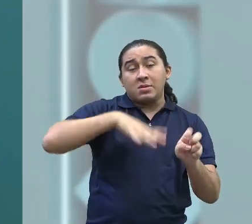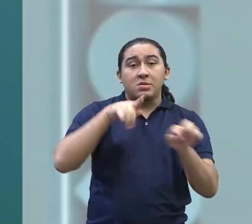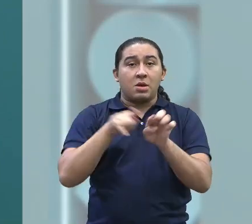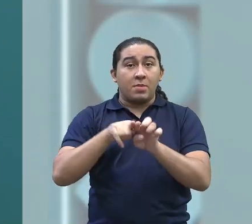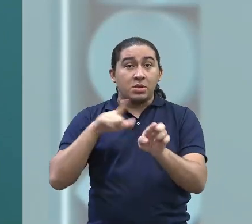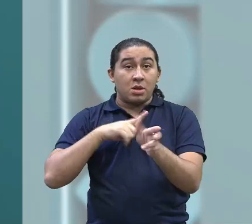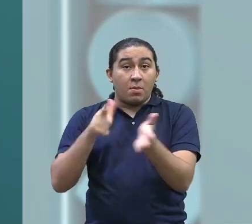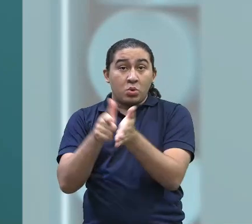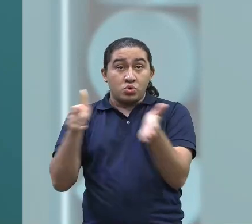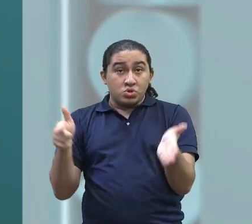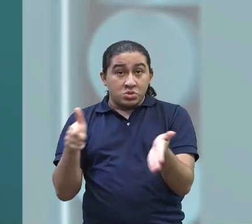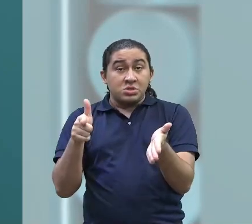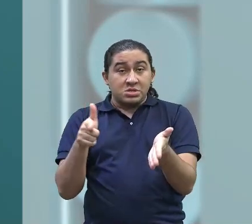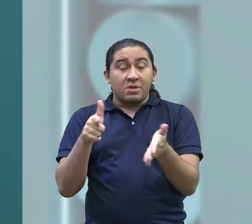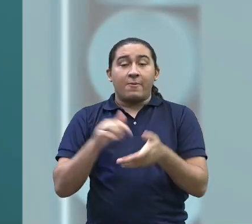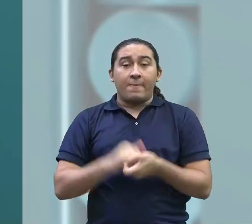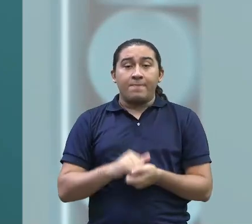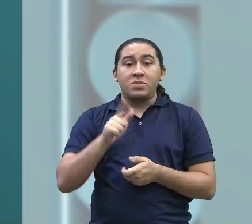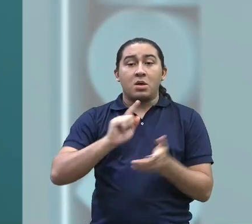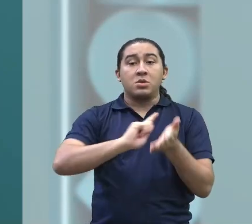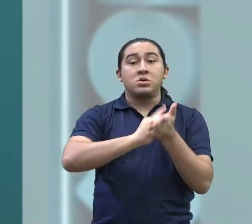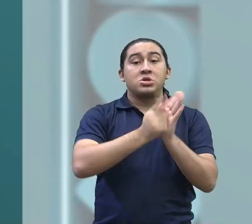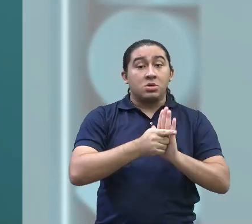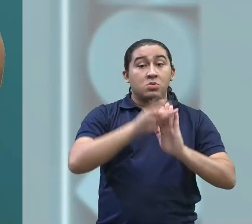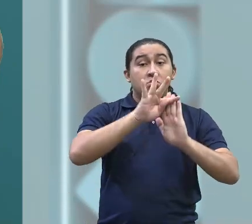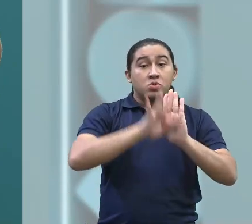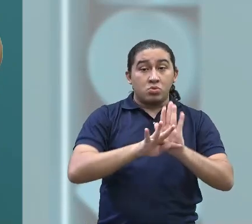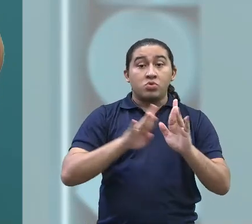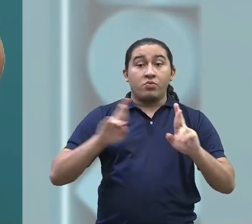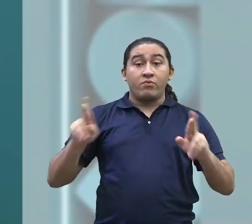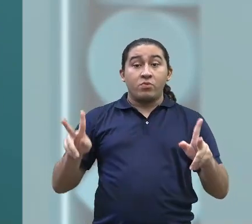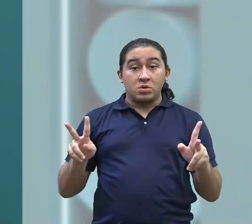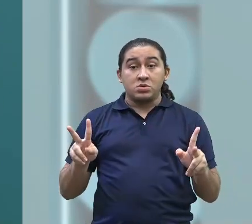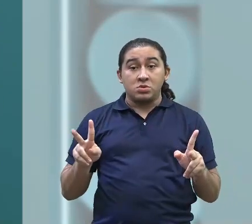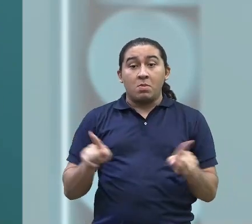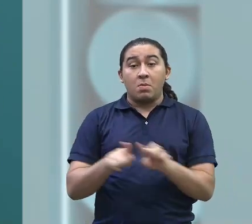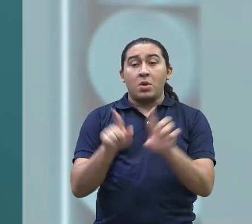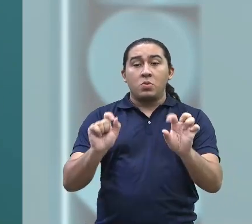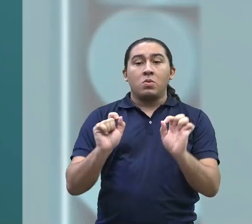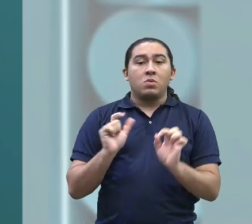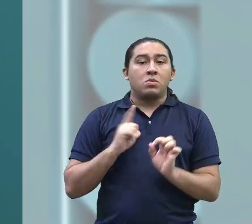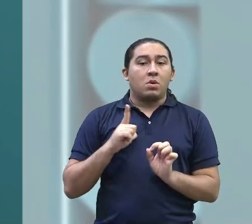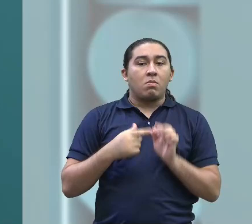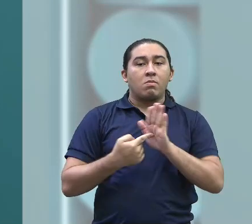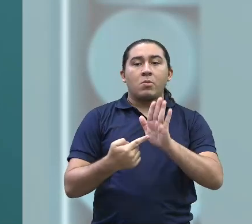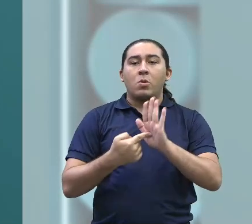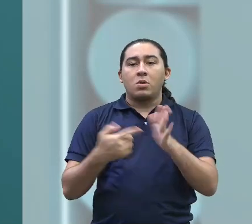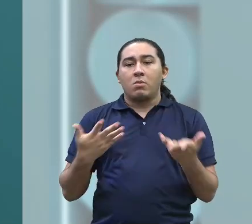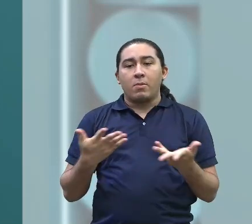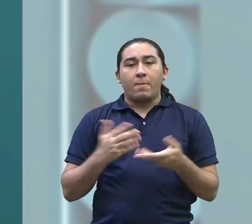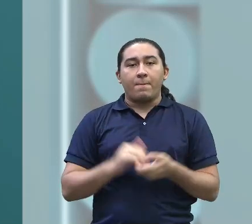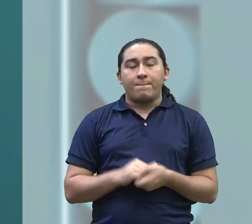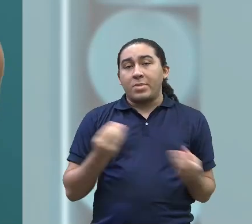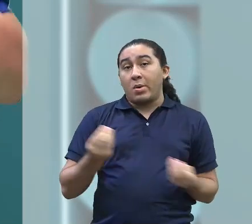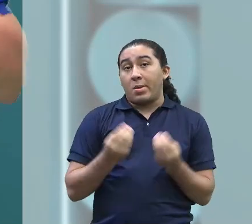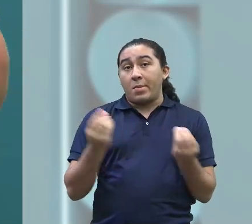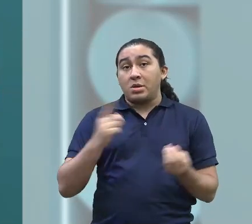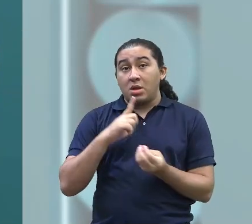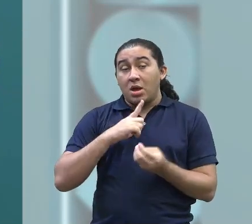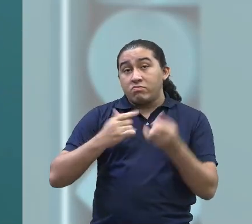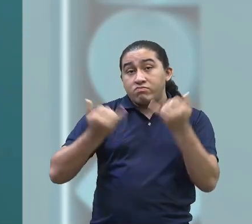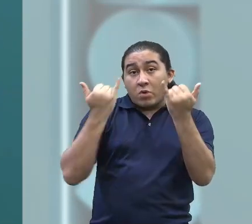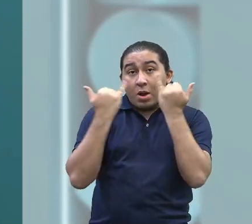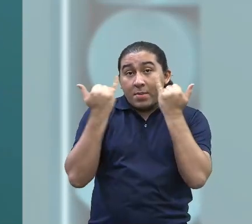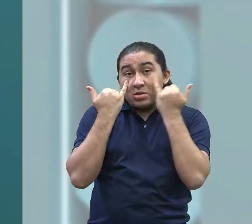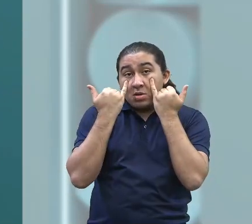de jornal. São gêneros diferentes, mas o que eles estavam dialogando?